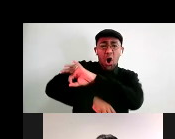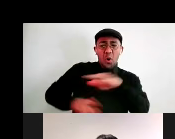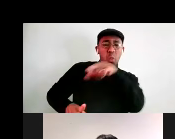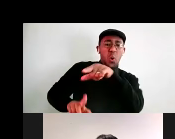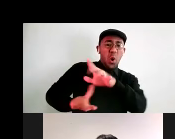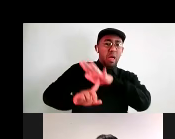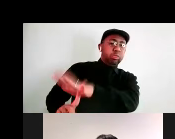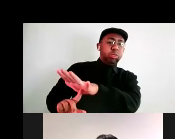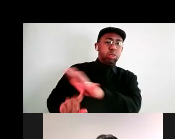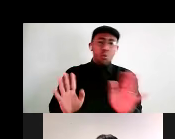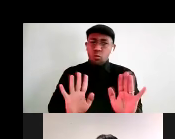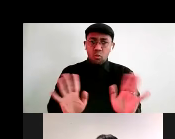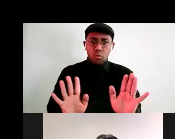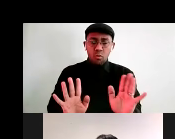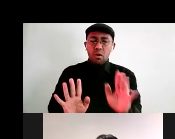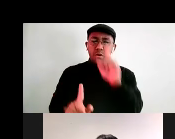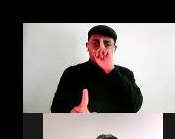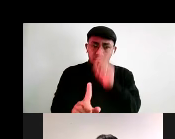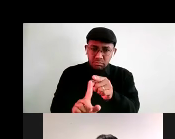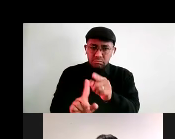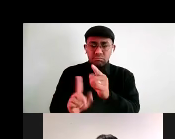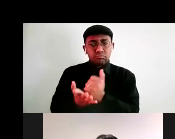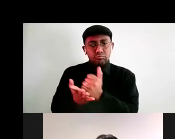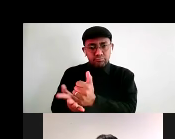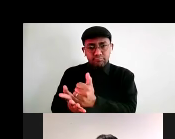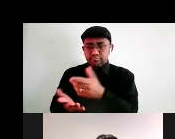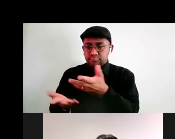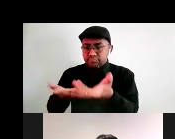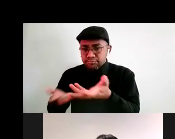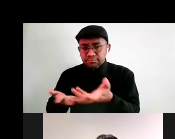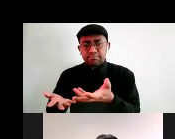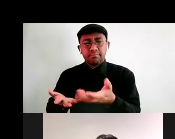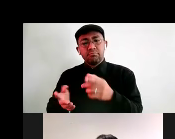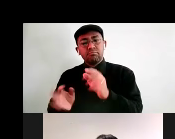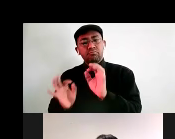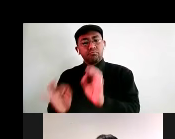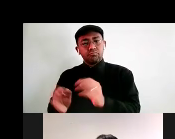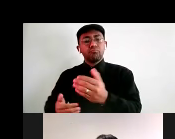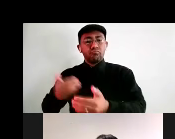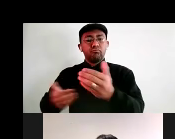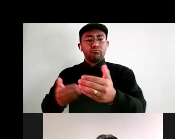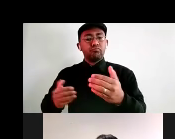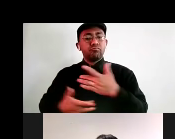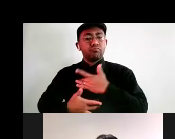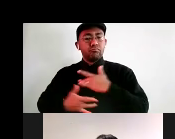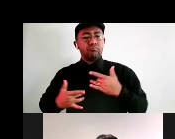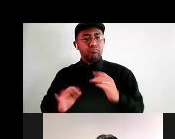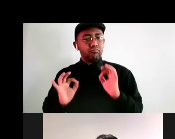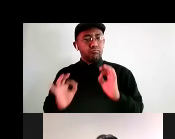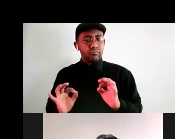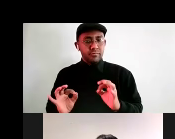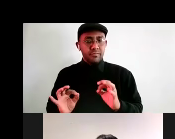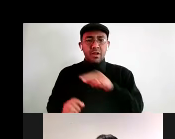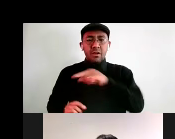pessoas. Temos que trabalhar com as comunidades para que a comunidade se envolva e assim possamos maximizar o alcance da